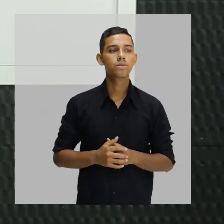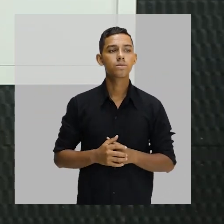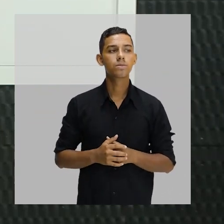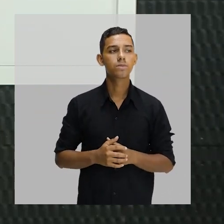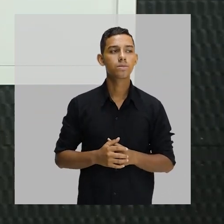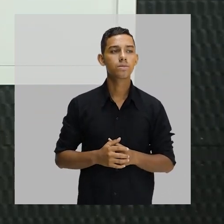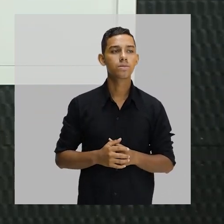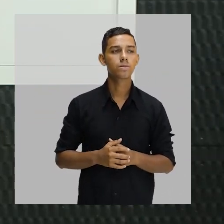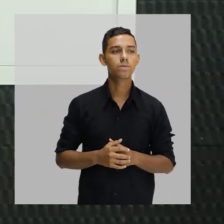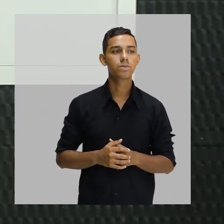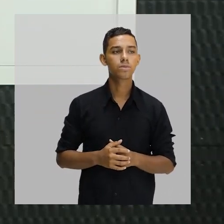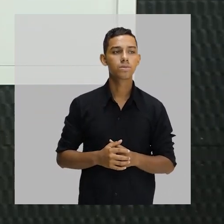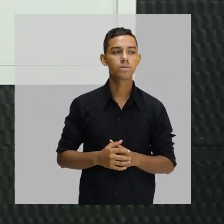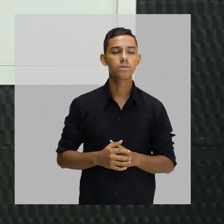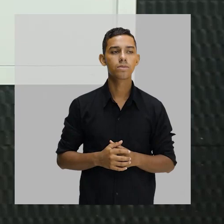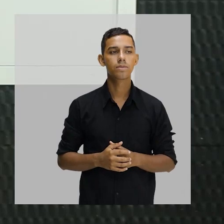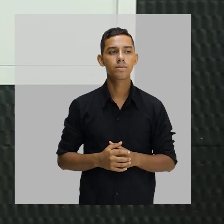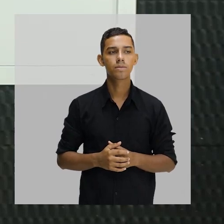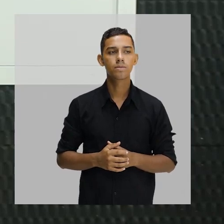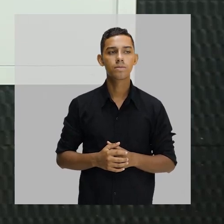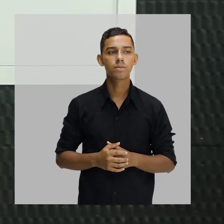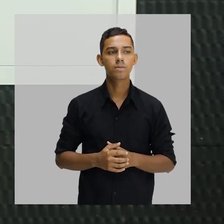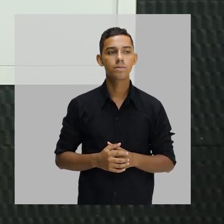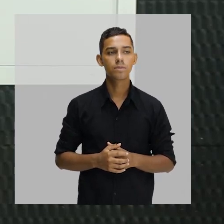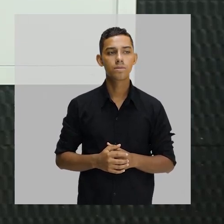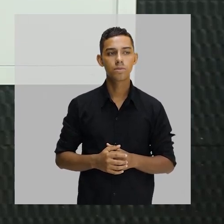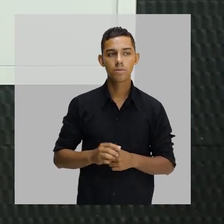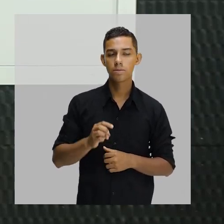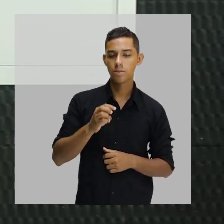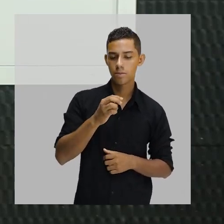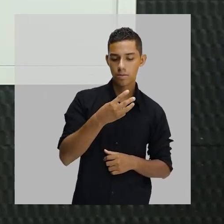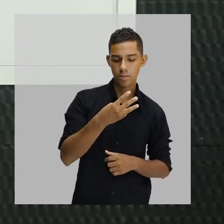certo? Quando o espaço for de